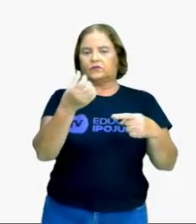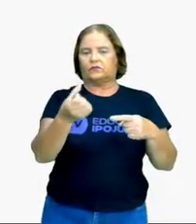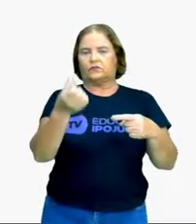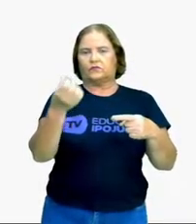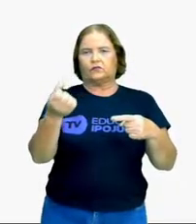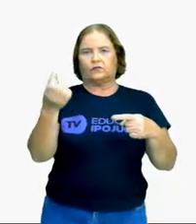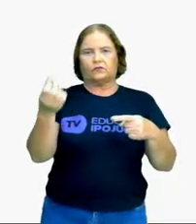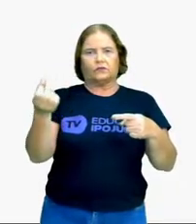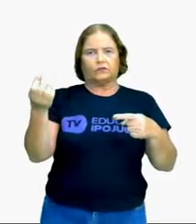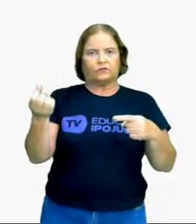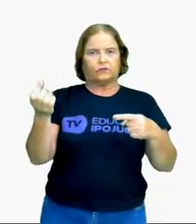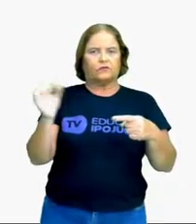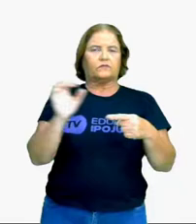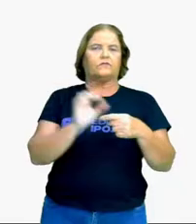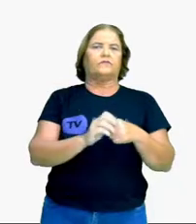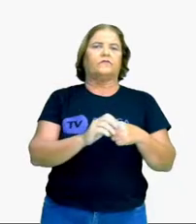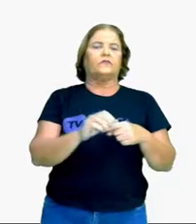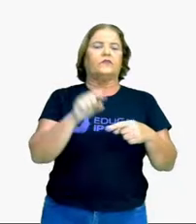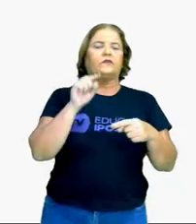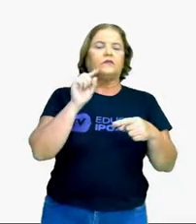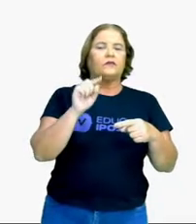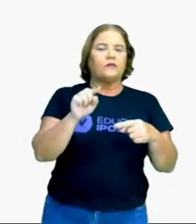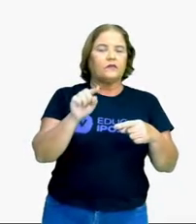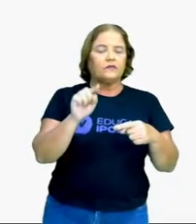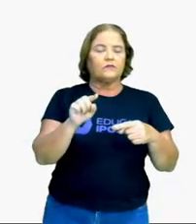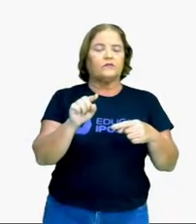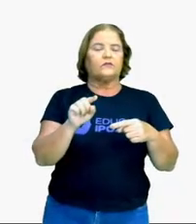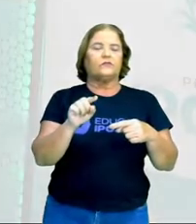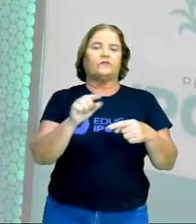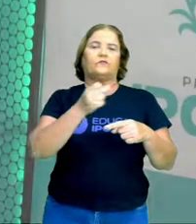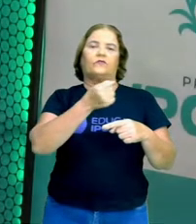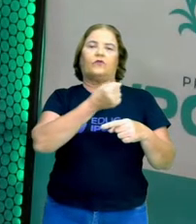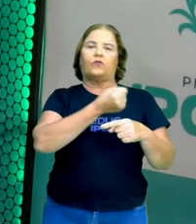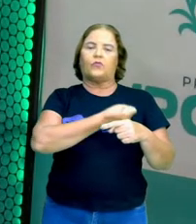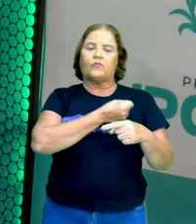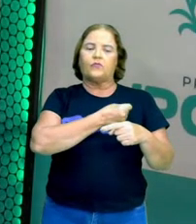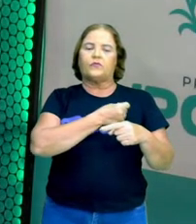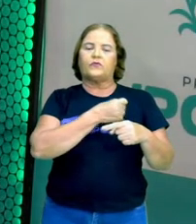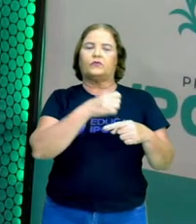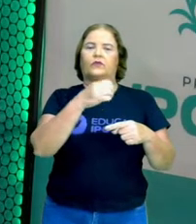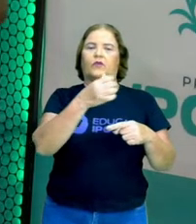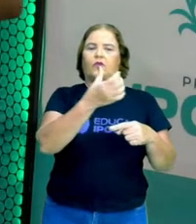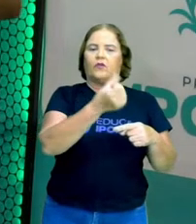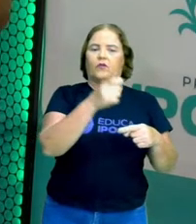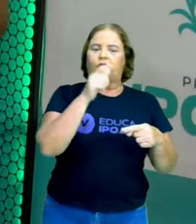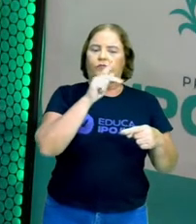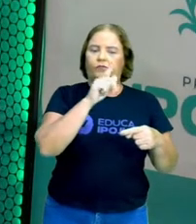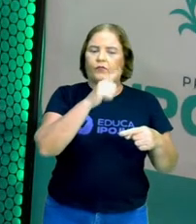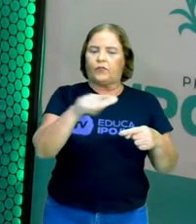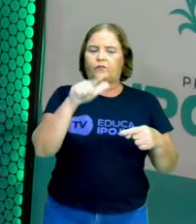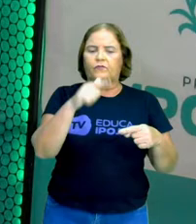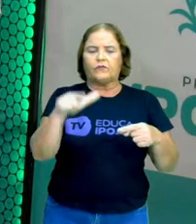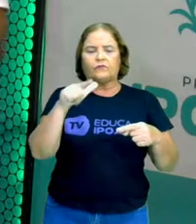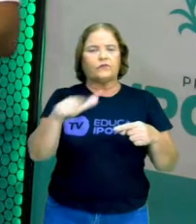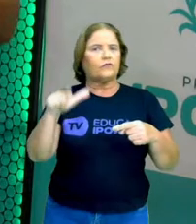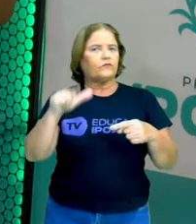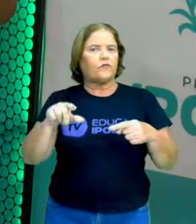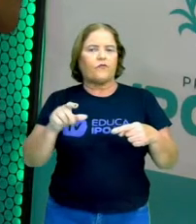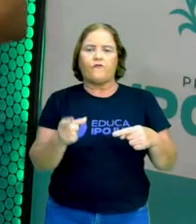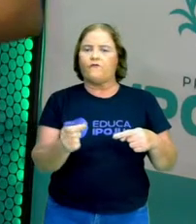0,66666. Exatamente este número que se repete e é